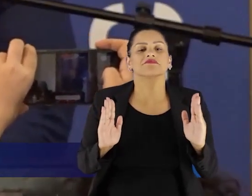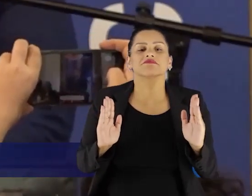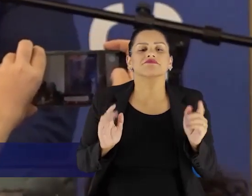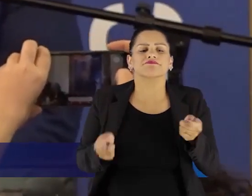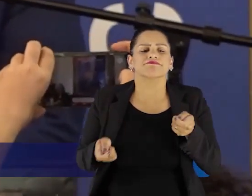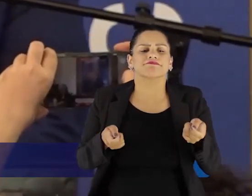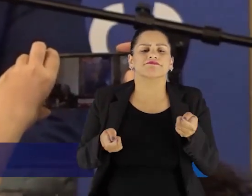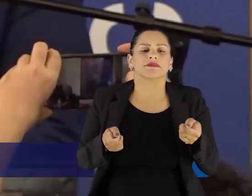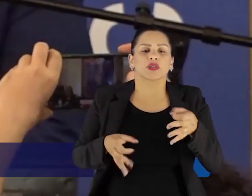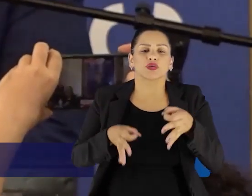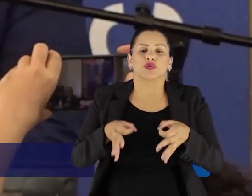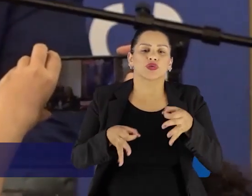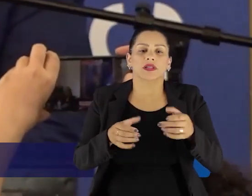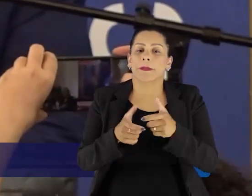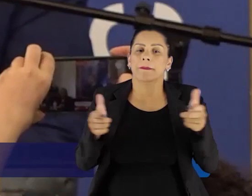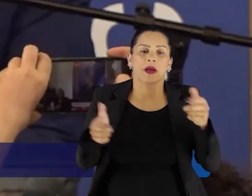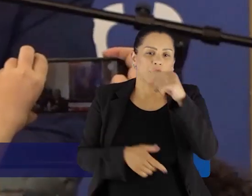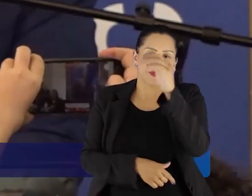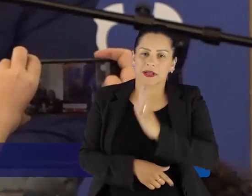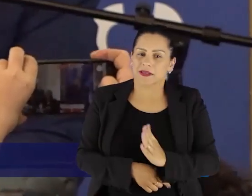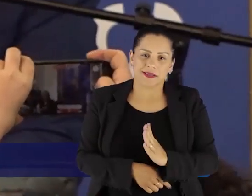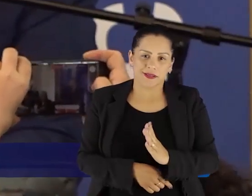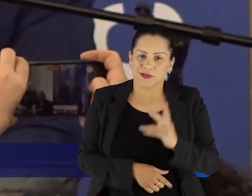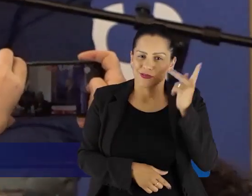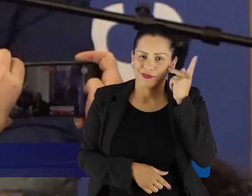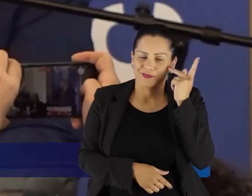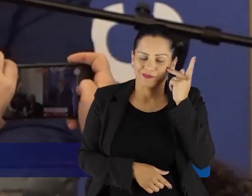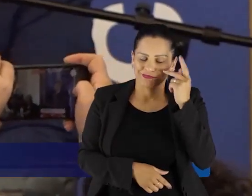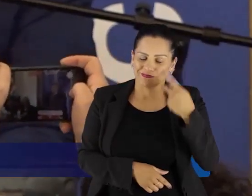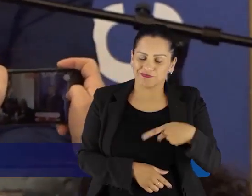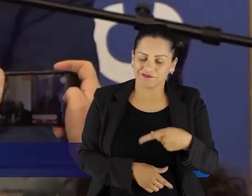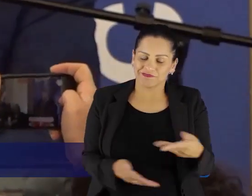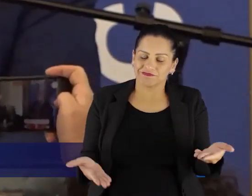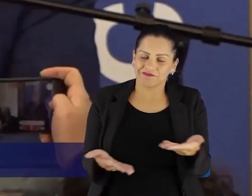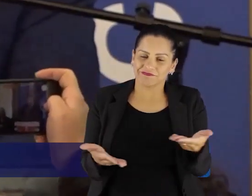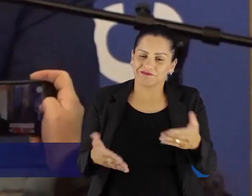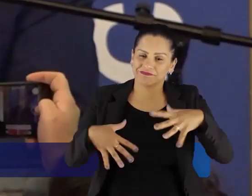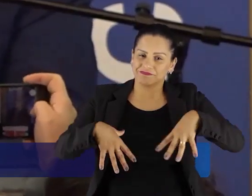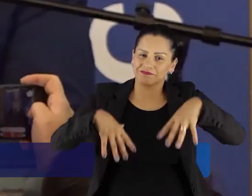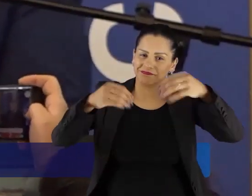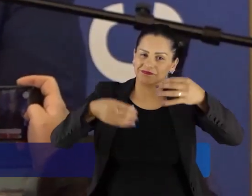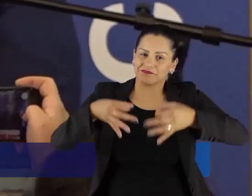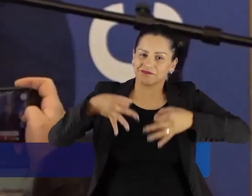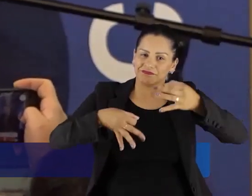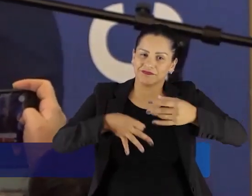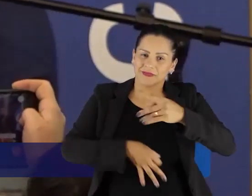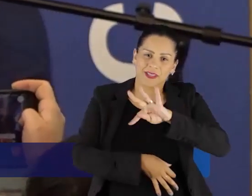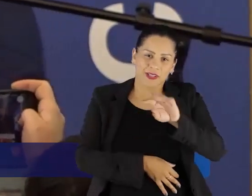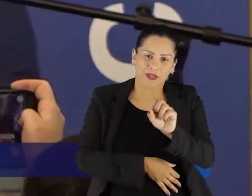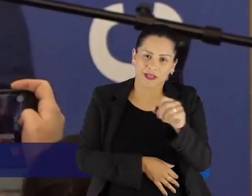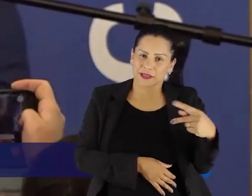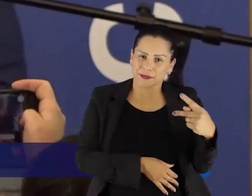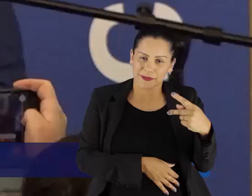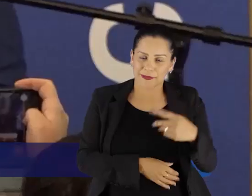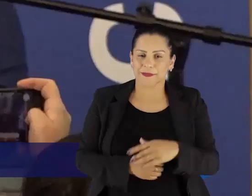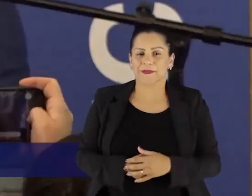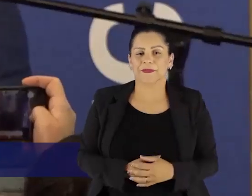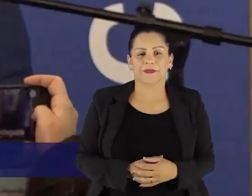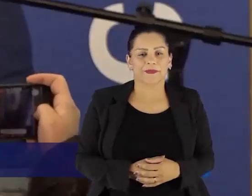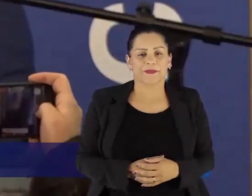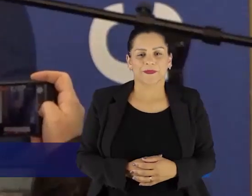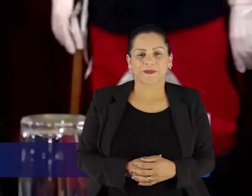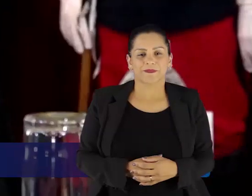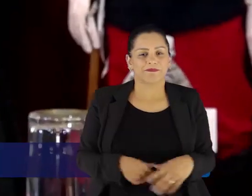justiça amor Justiça do Brasil a justiça paulista neste egrégio Tribunal de Justiça de São Paulo